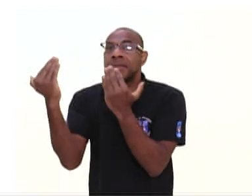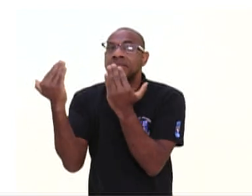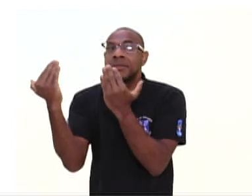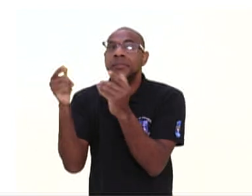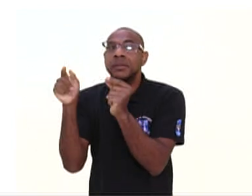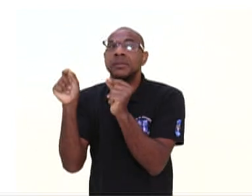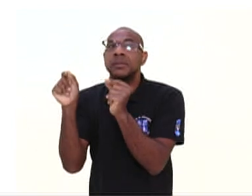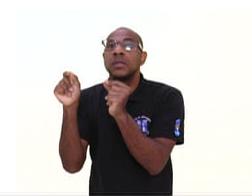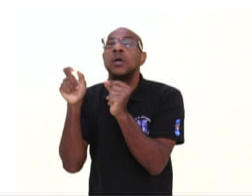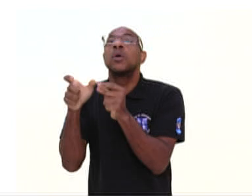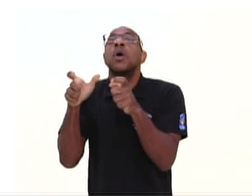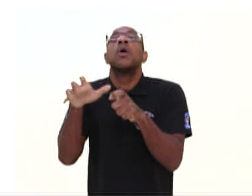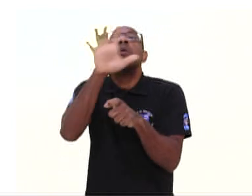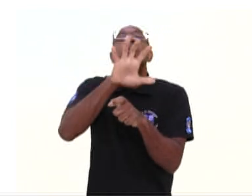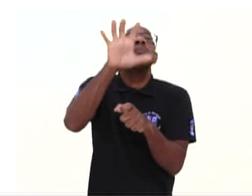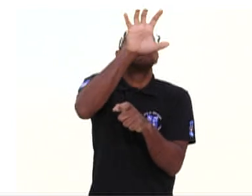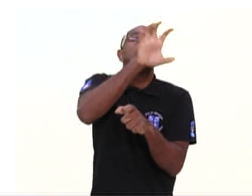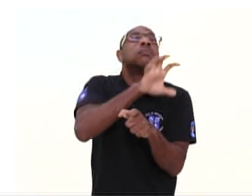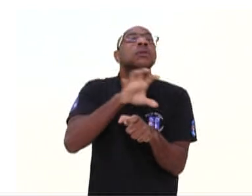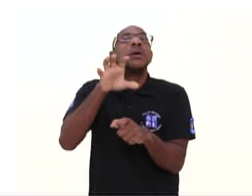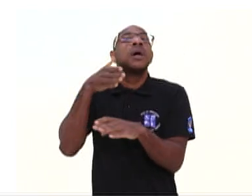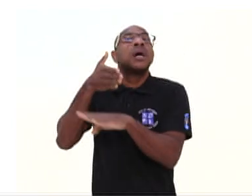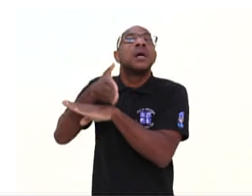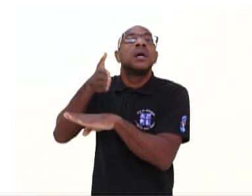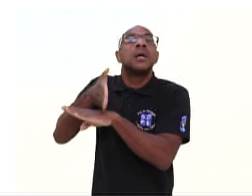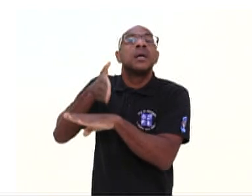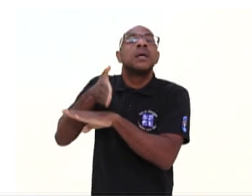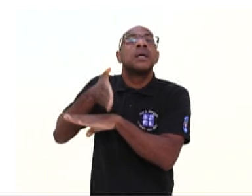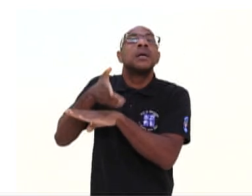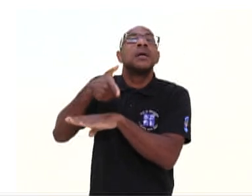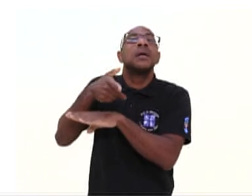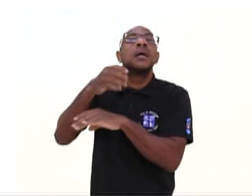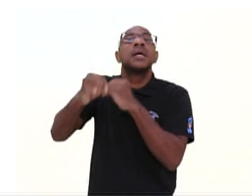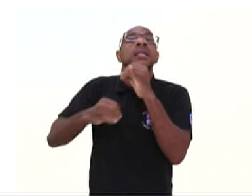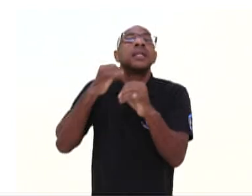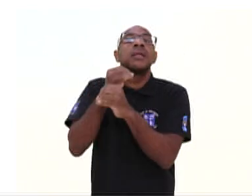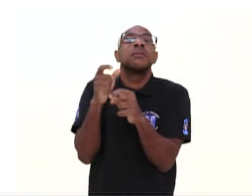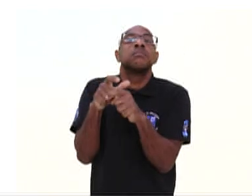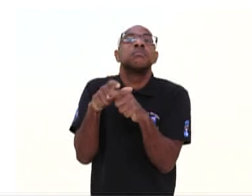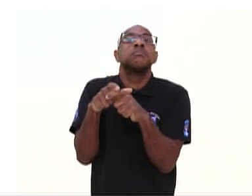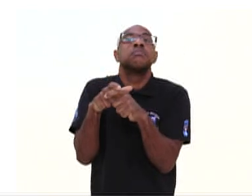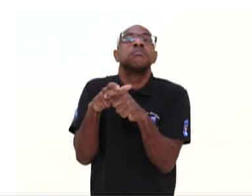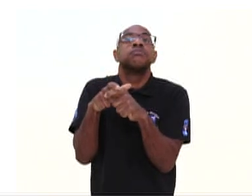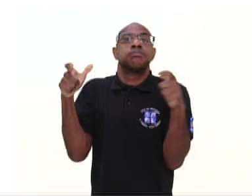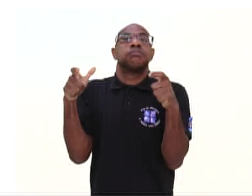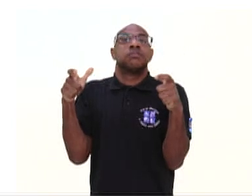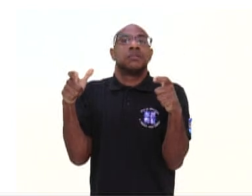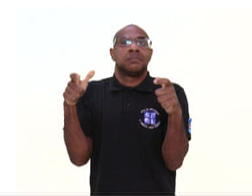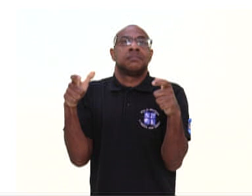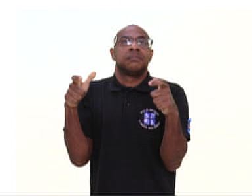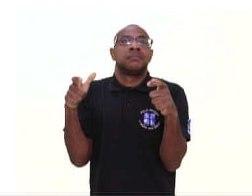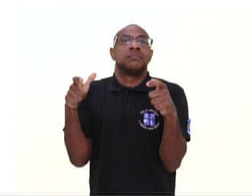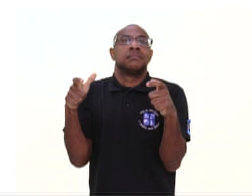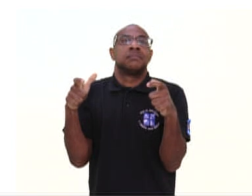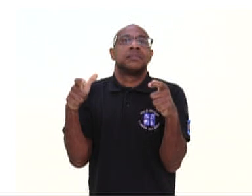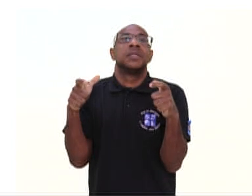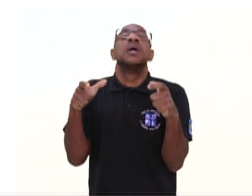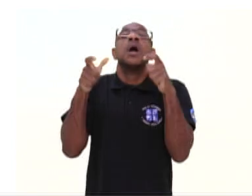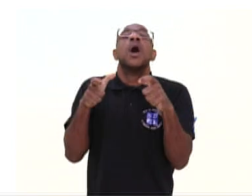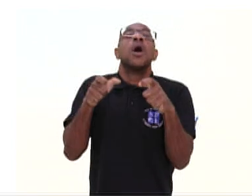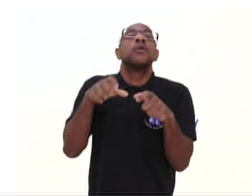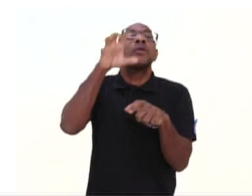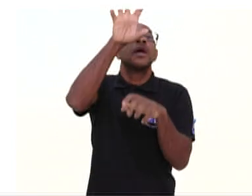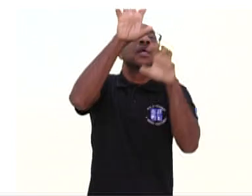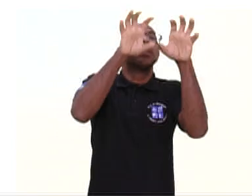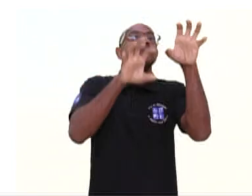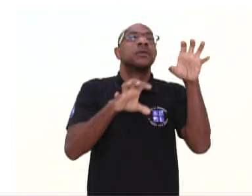Comparativamente, em que região do país o acesso à internet aumentou de modo mais expressivo? E que região